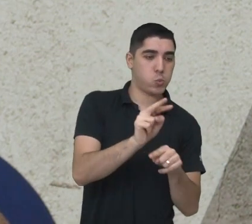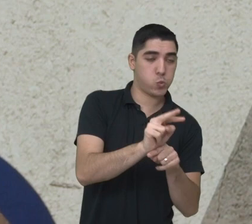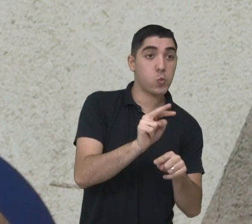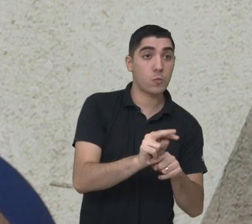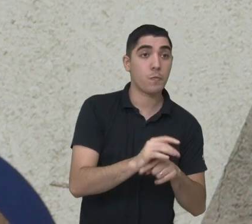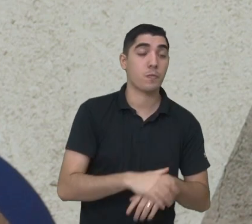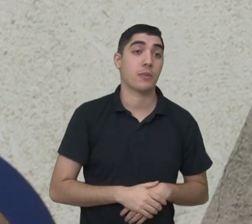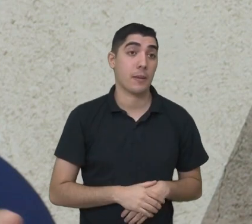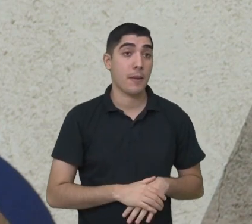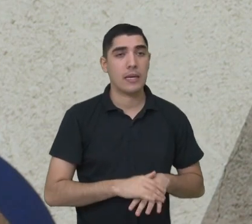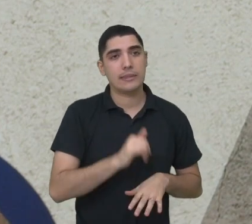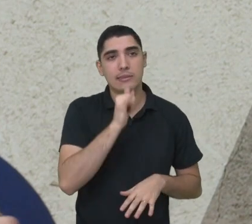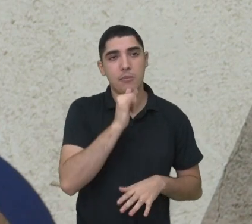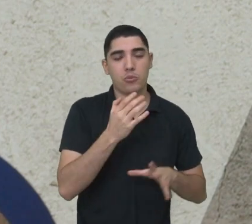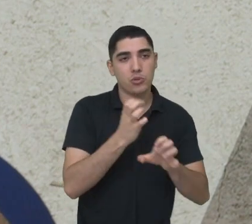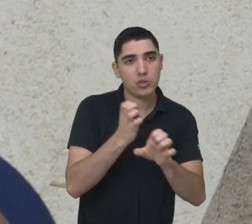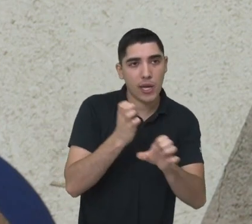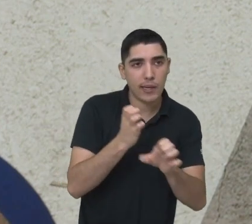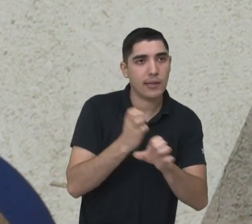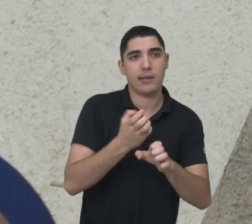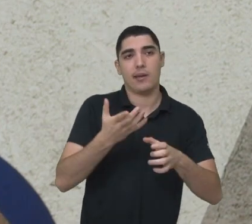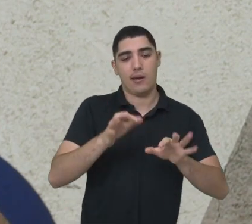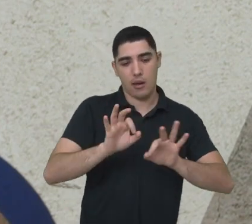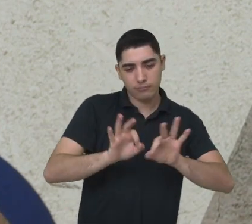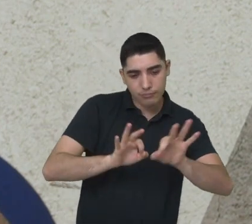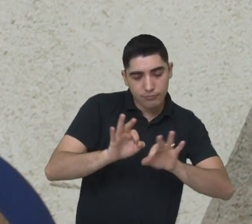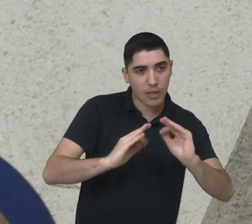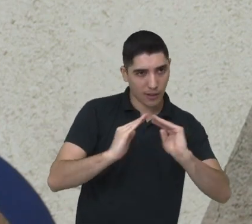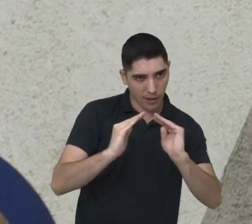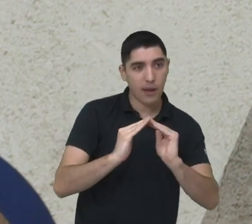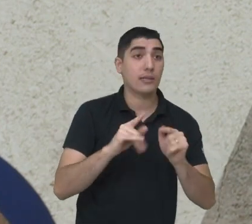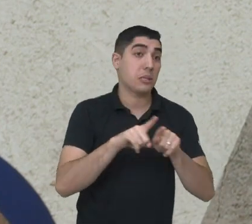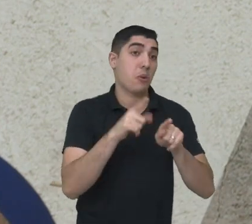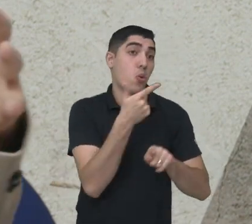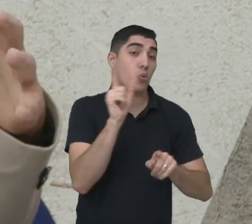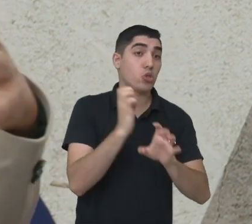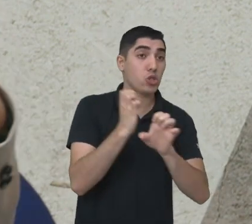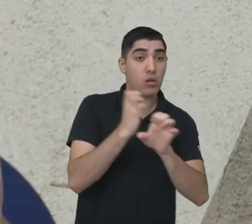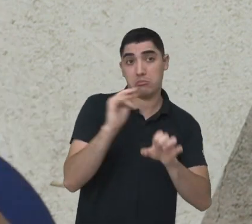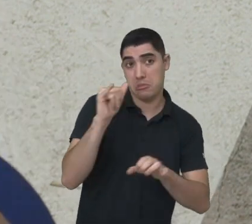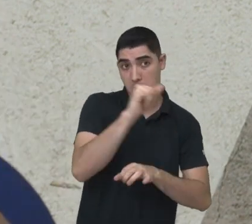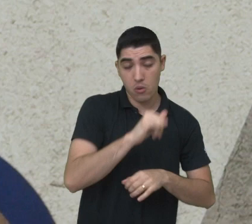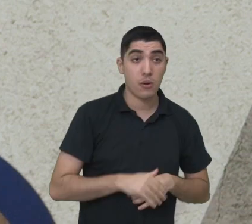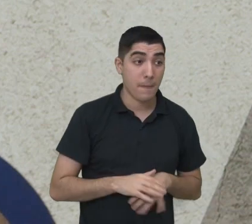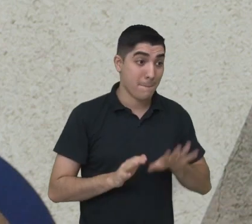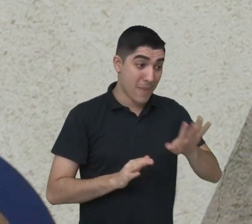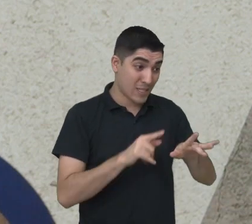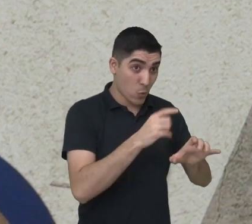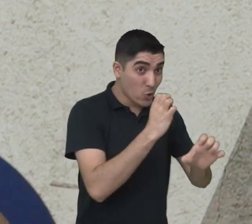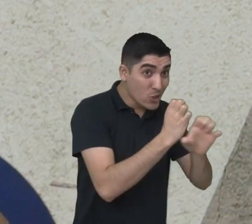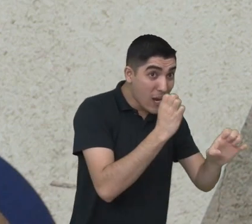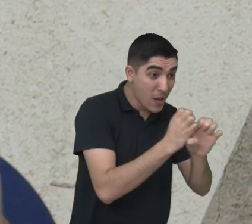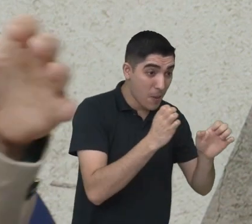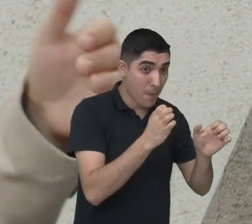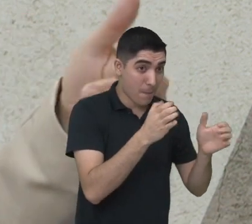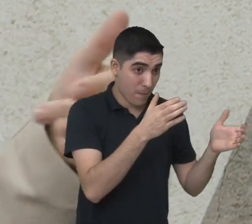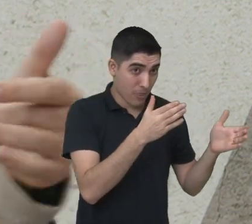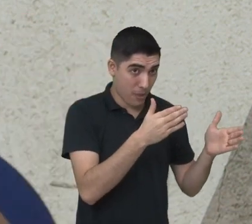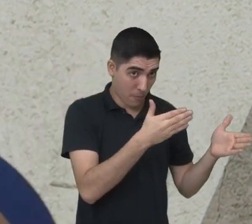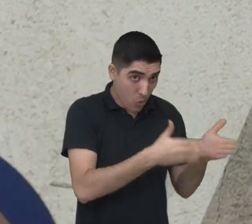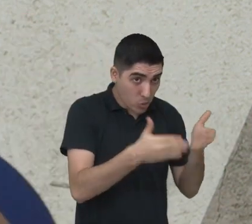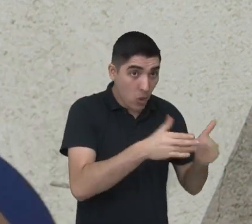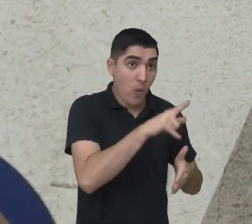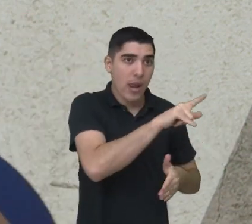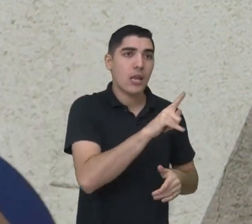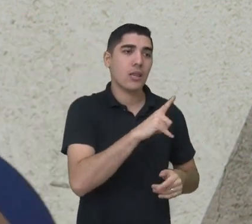um engenheiro civil, um engenheiro aeronáutico, por exemplo, né? O engenheiro da produção, ele está cuidando de toda essa parte de pessoas. Então, ele